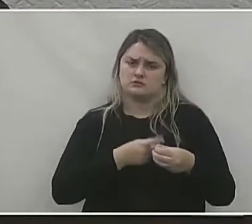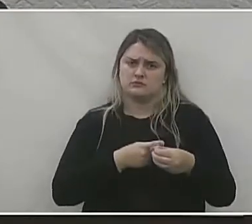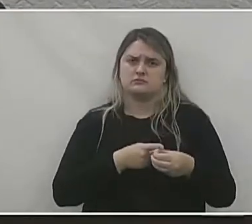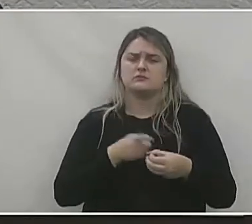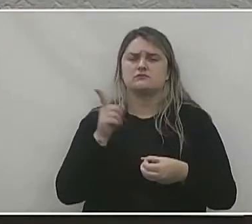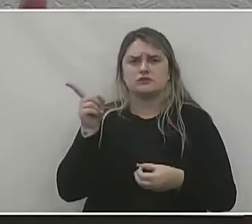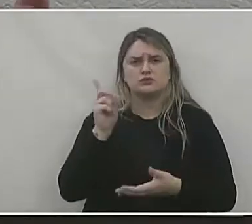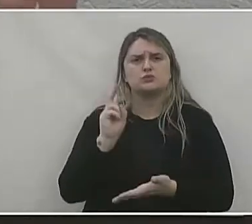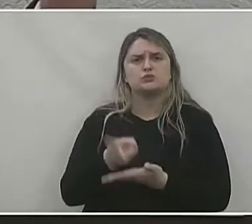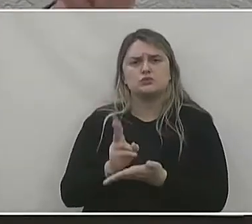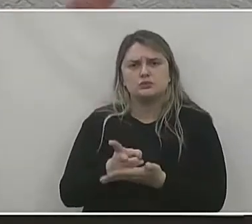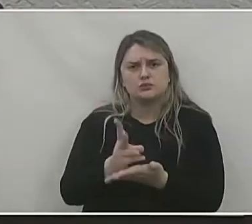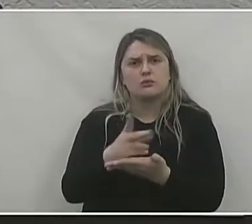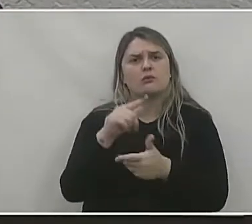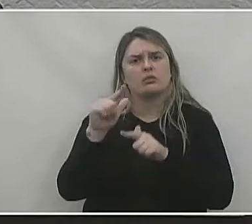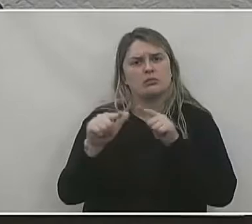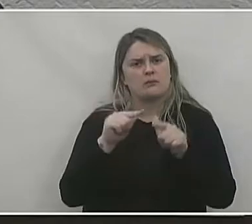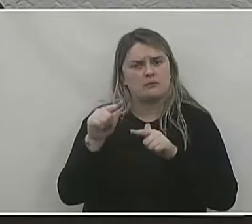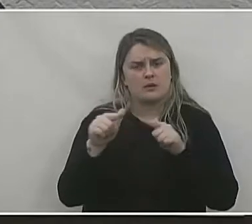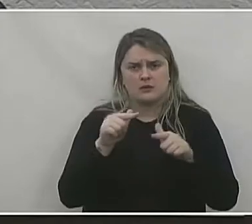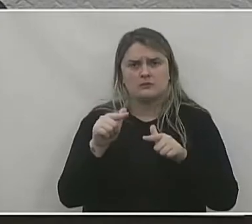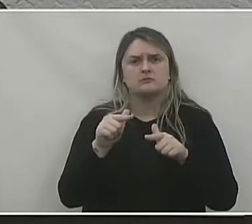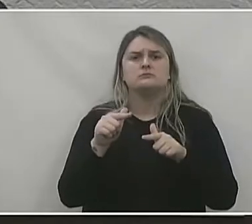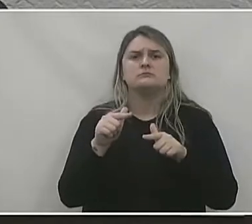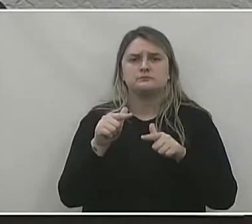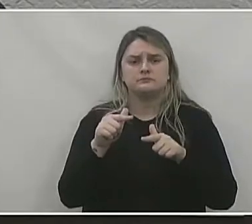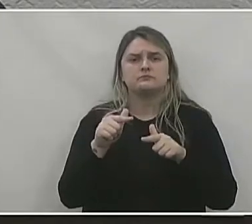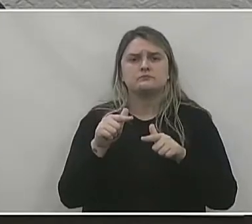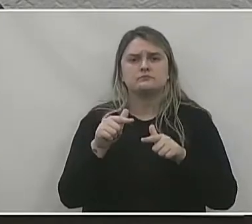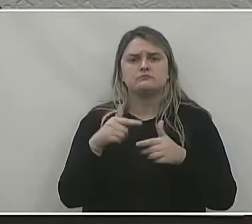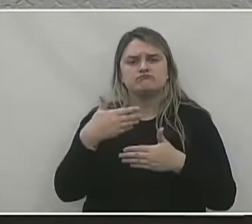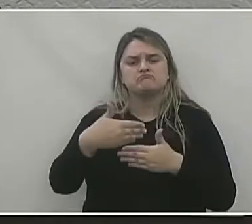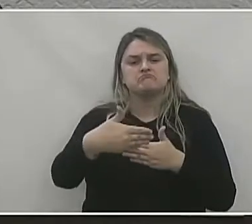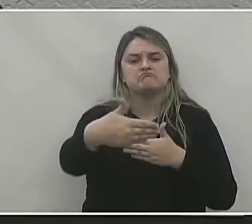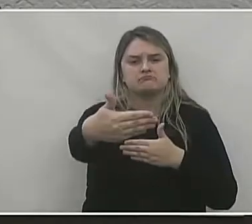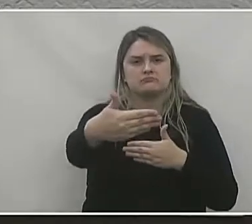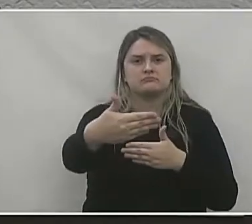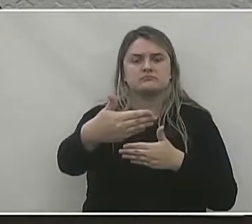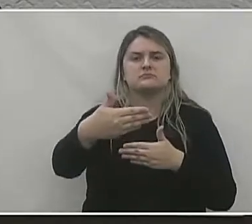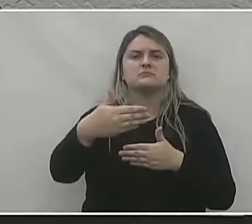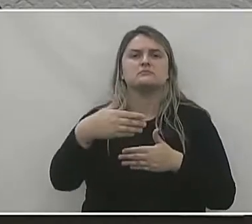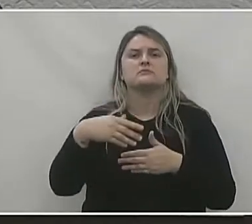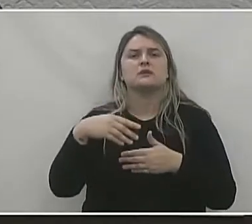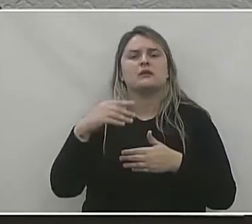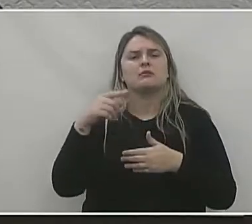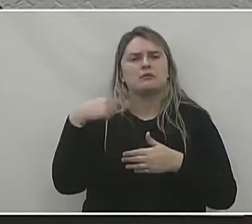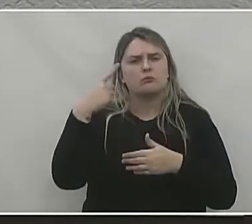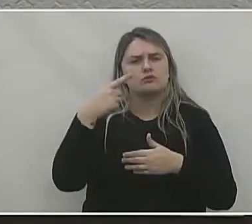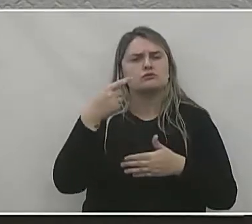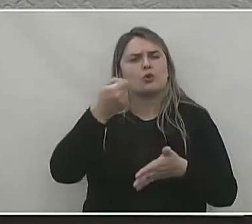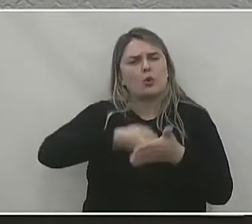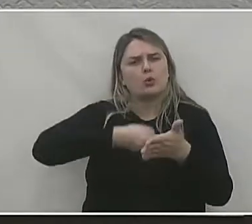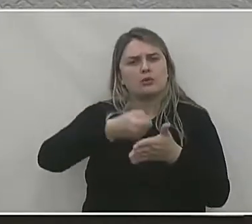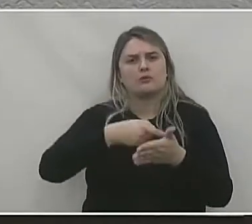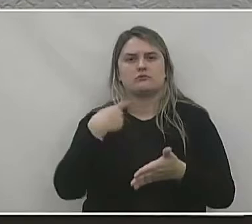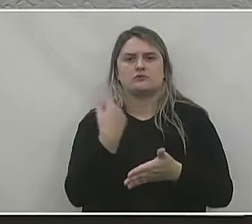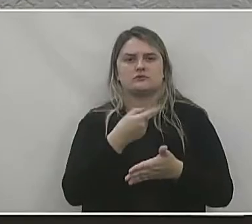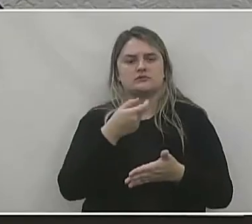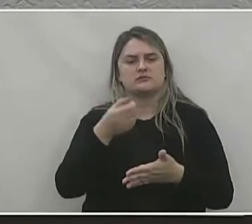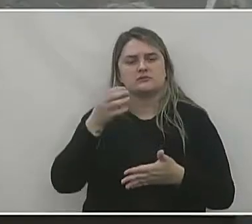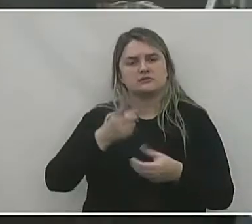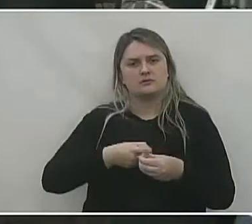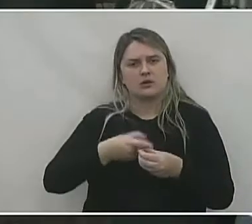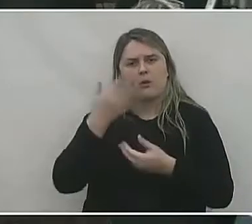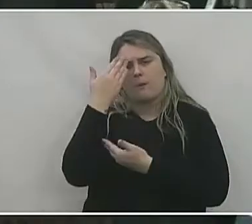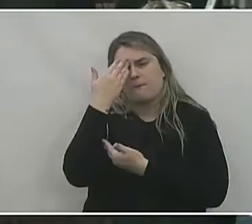que o senhor continue, né, com esse trabalho, nesse restante de mandato, e que prossiga lutando aí por nossa cidade. Seria